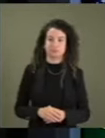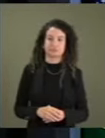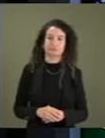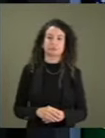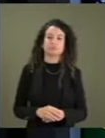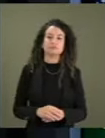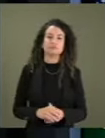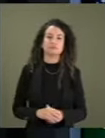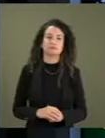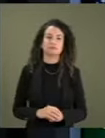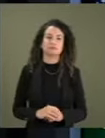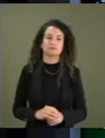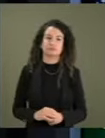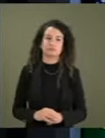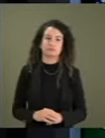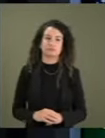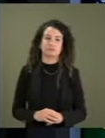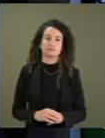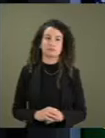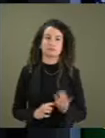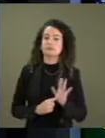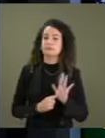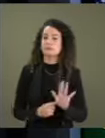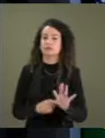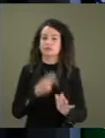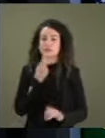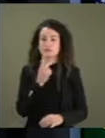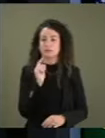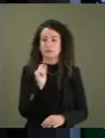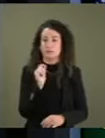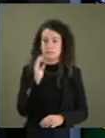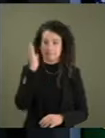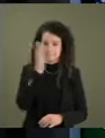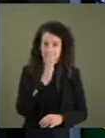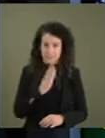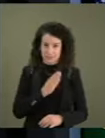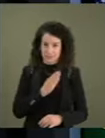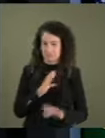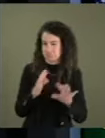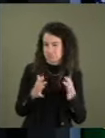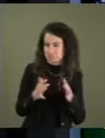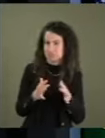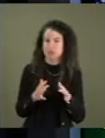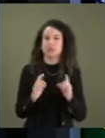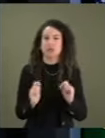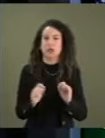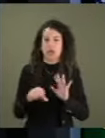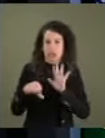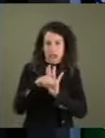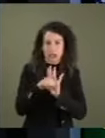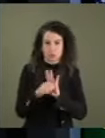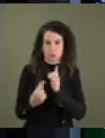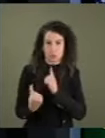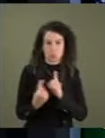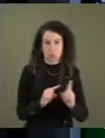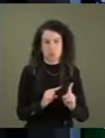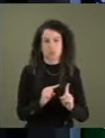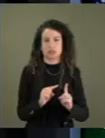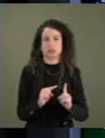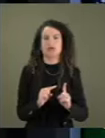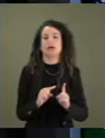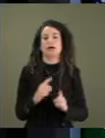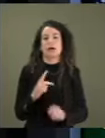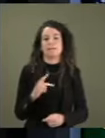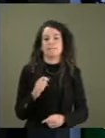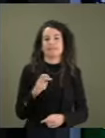colocando que no Brasil, em média, mais da metade dos crimes contra o patrimônio